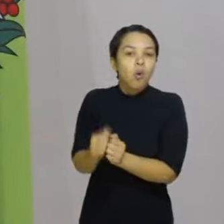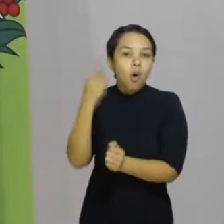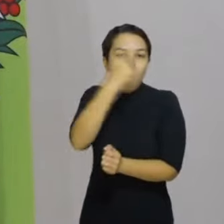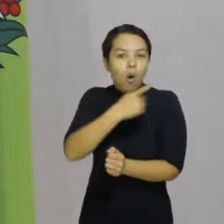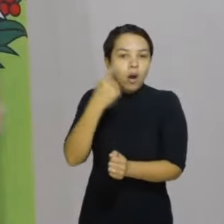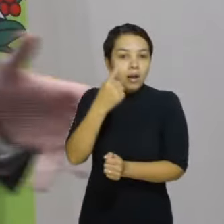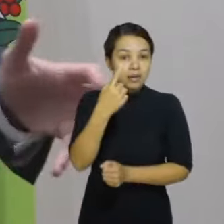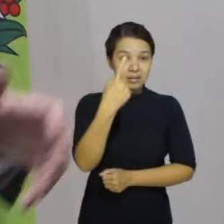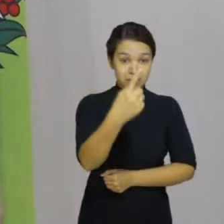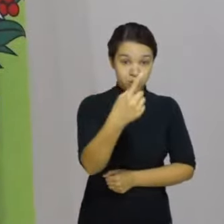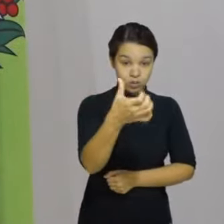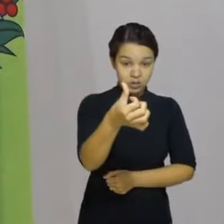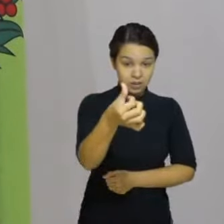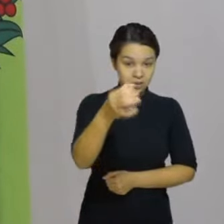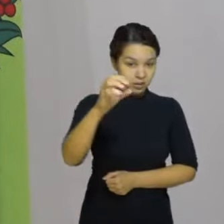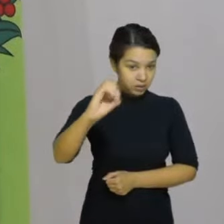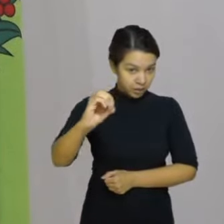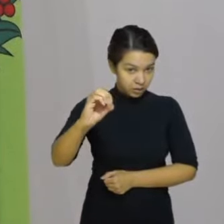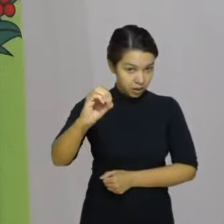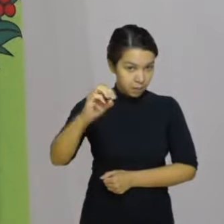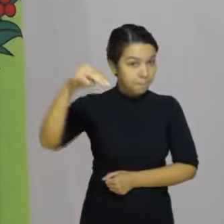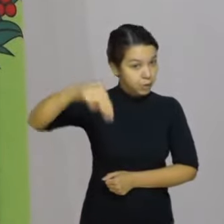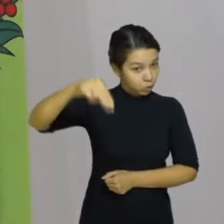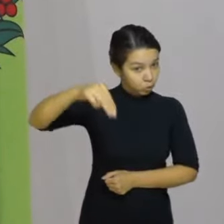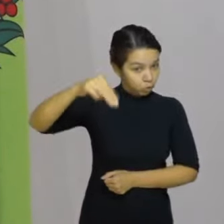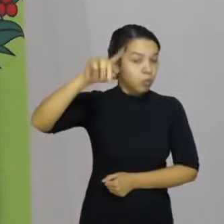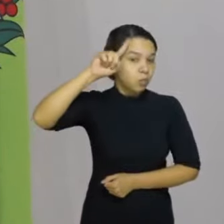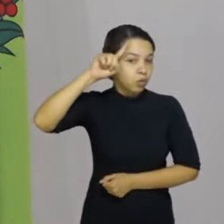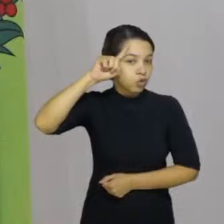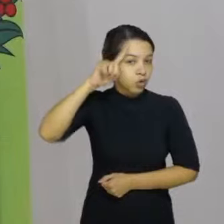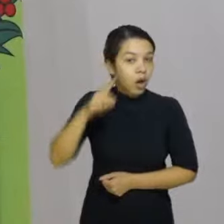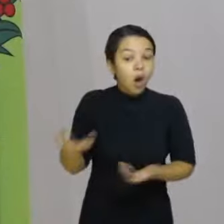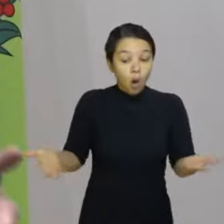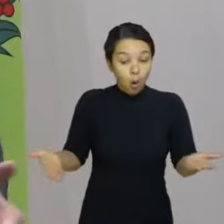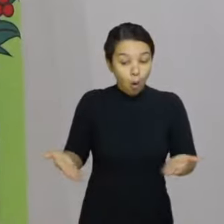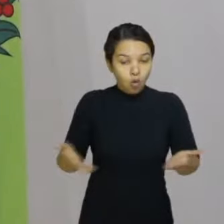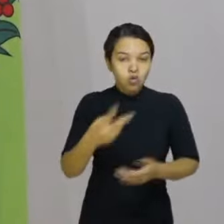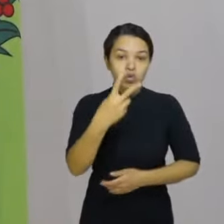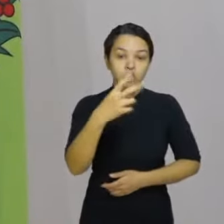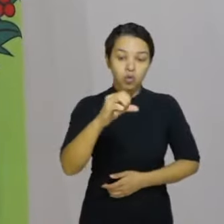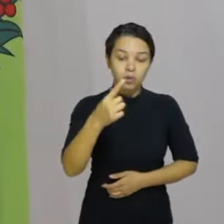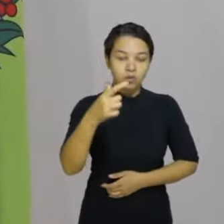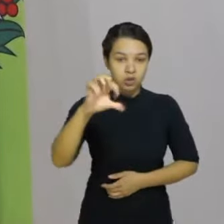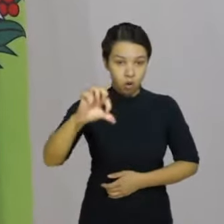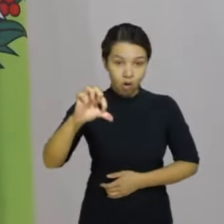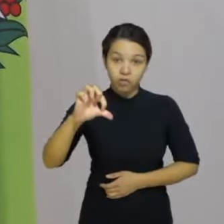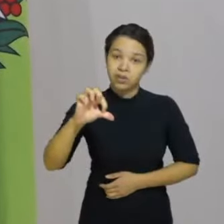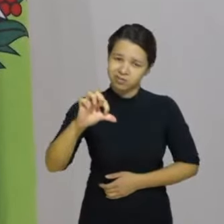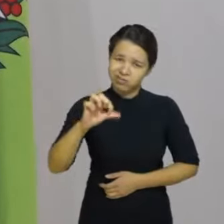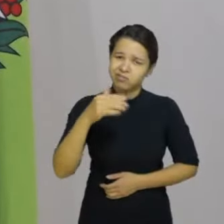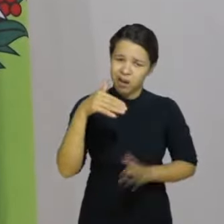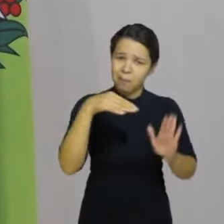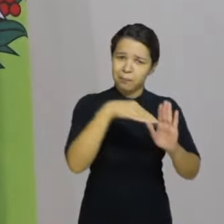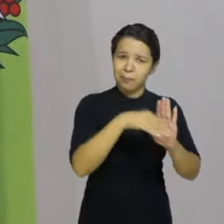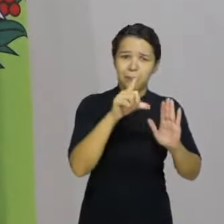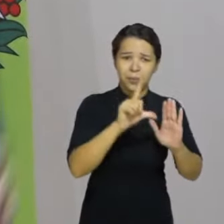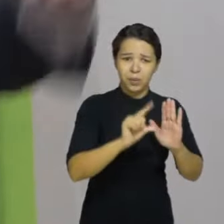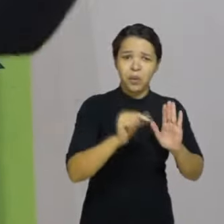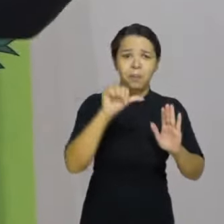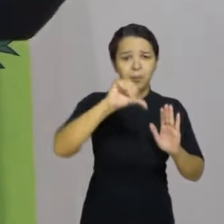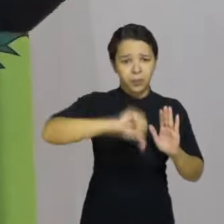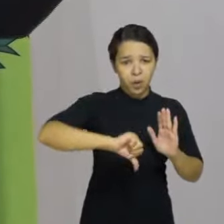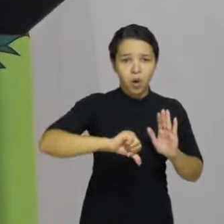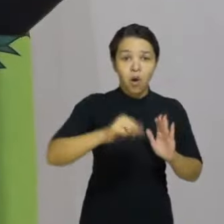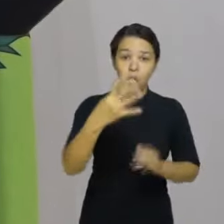por dia. 160 minutos por dia. Atualmente, o dado é de 2019, deve ter piorado, 40 minutos por dia.